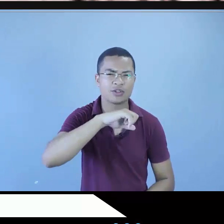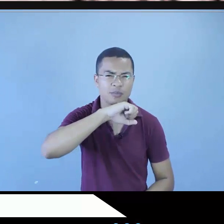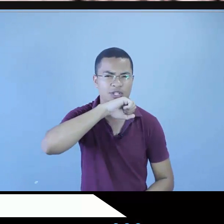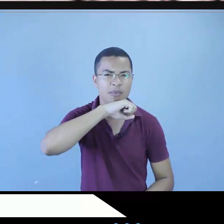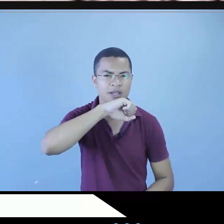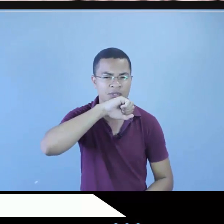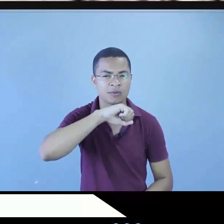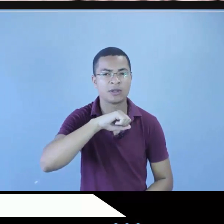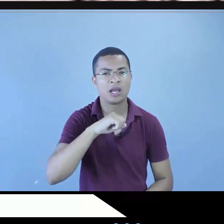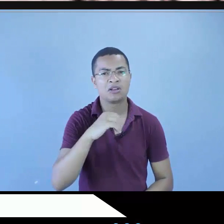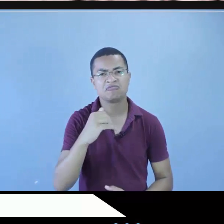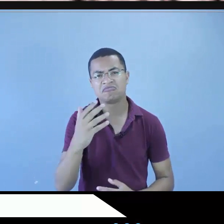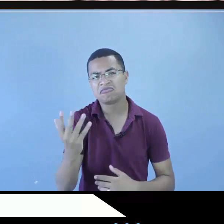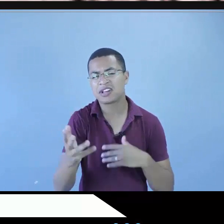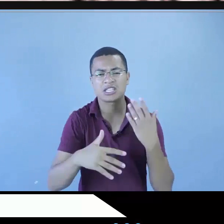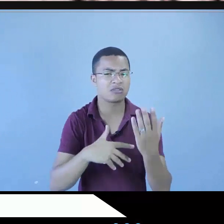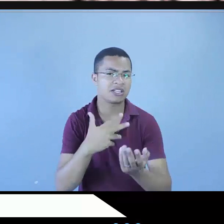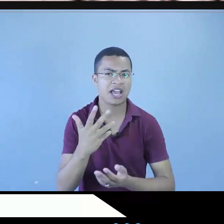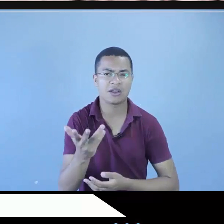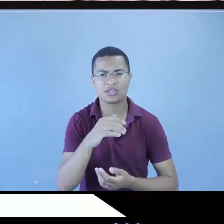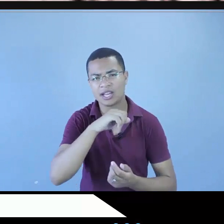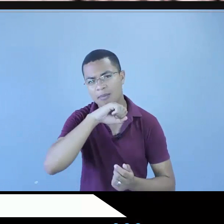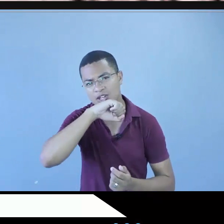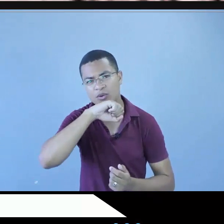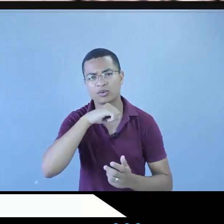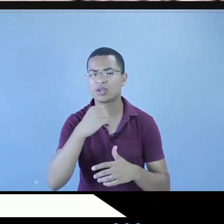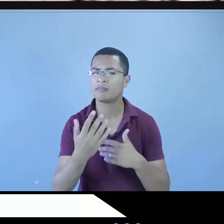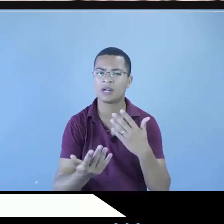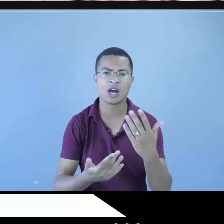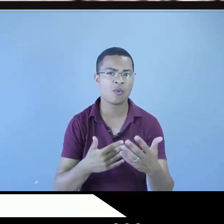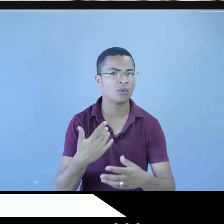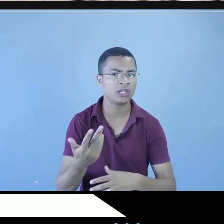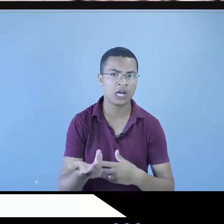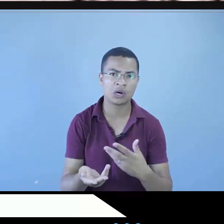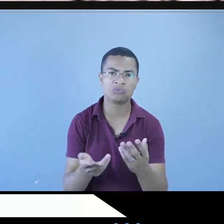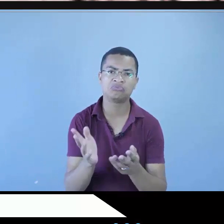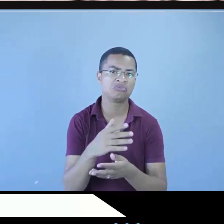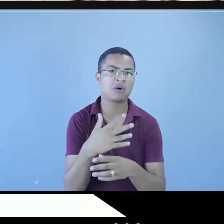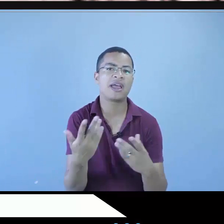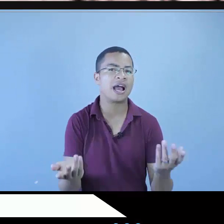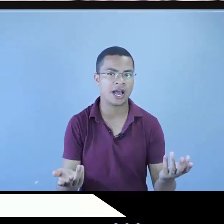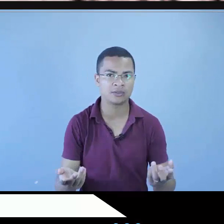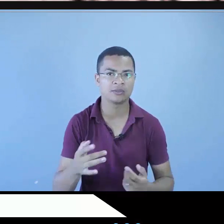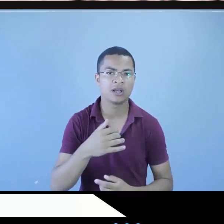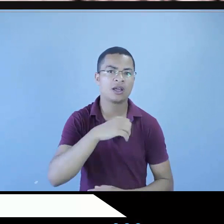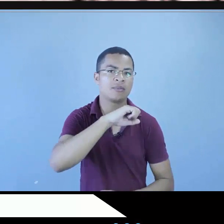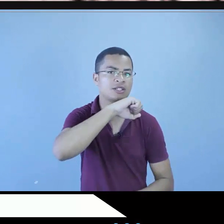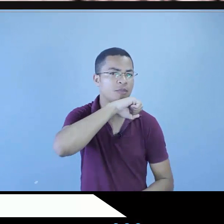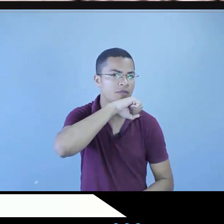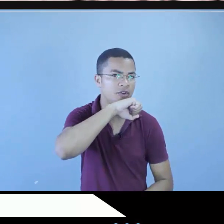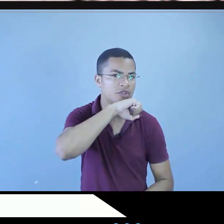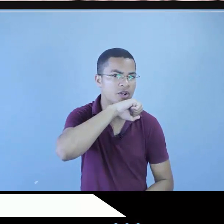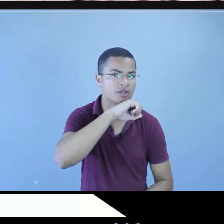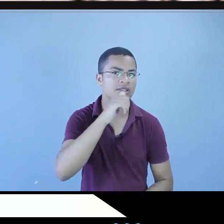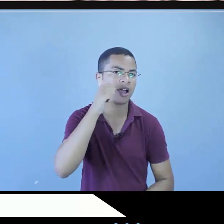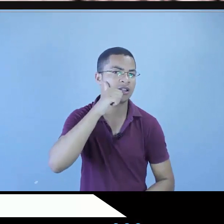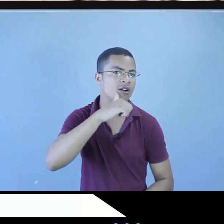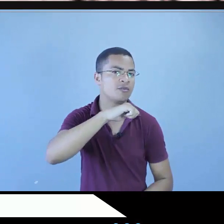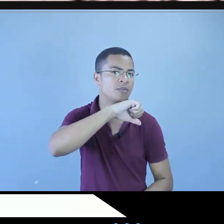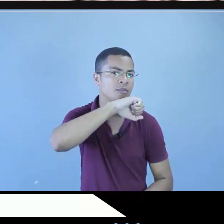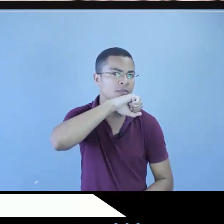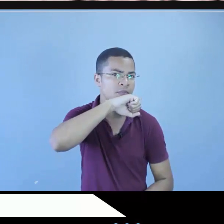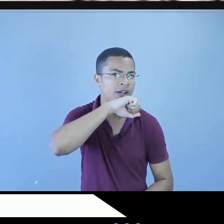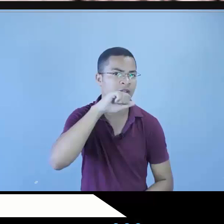no passado de pedir bênção. Fica a seu critério, se quer beijar o dorso da mão ou não, não é errado. Mas eu prefiro só